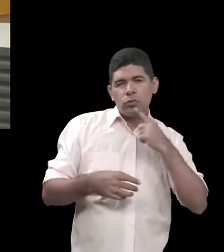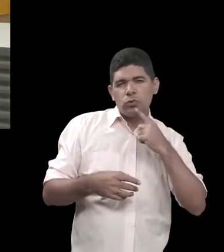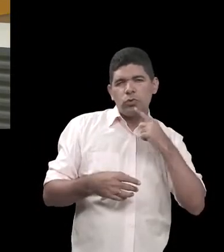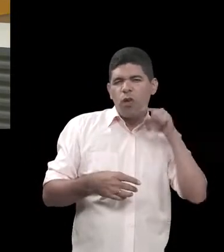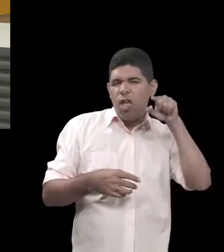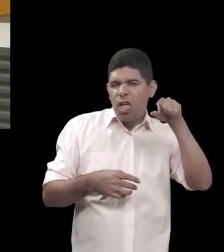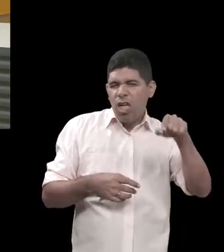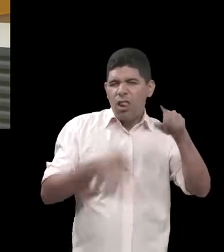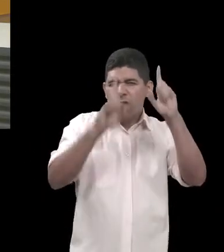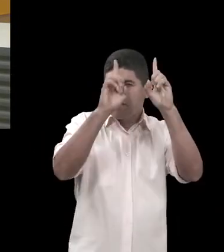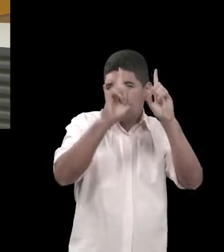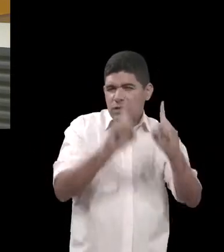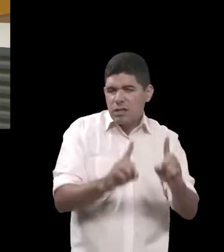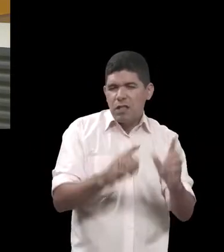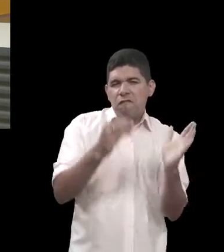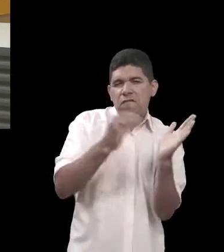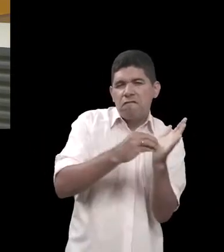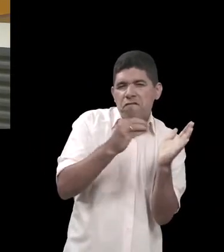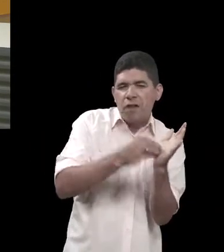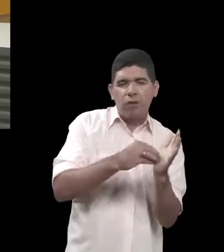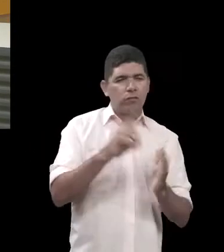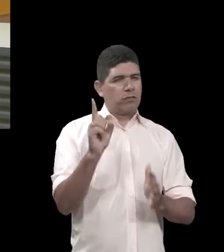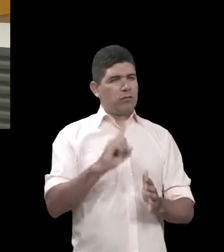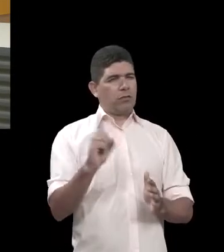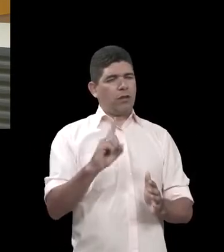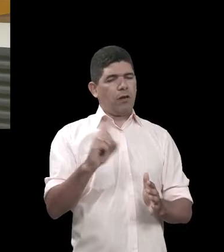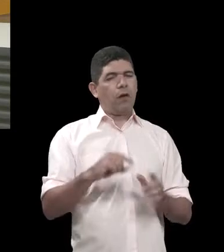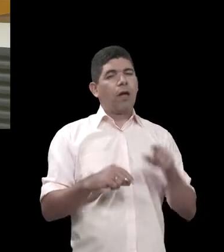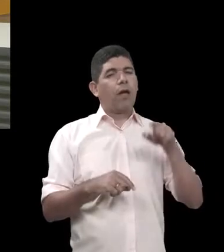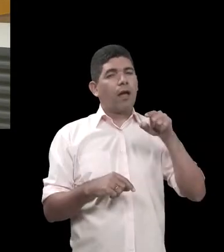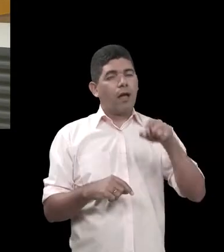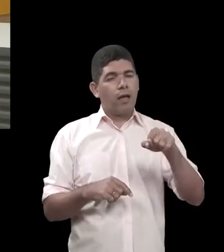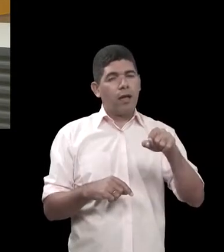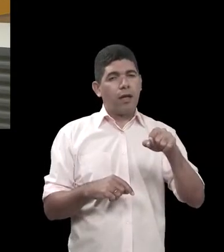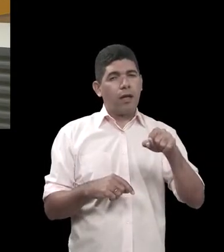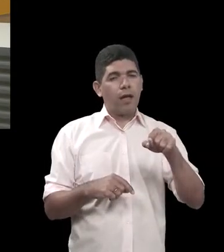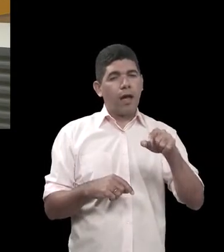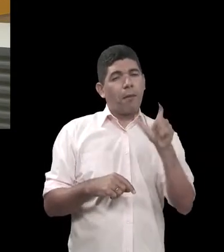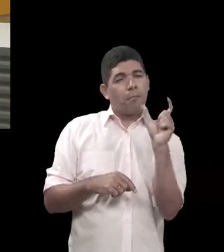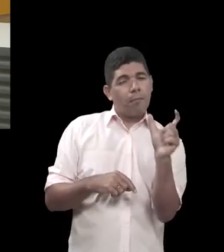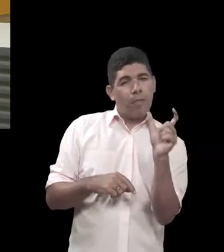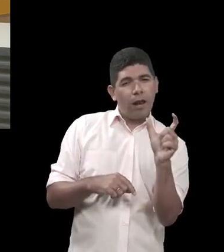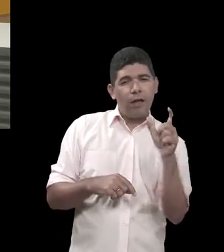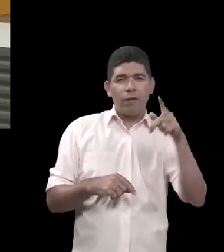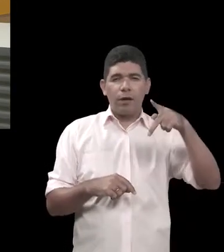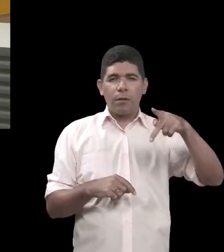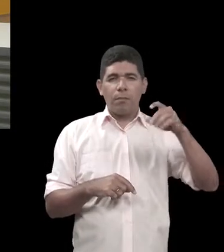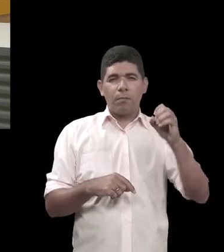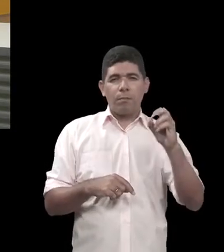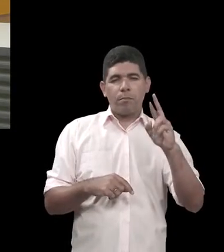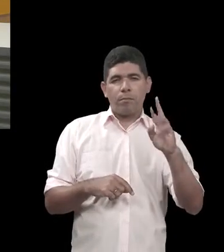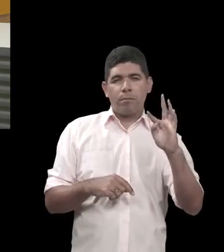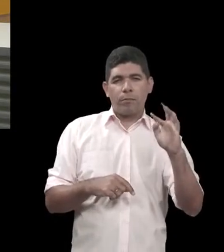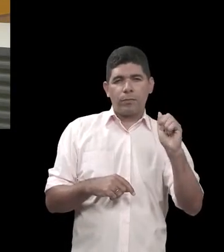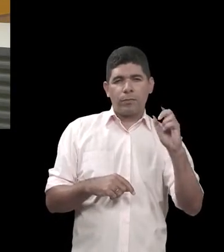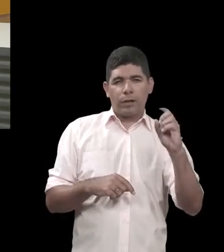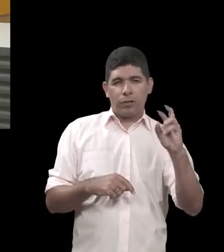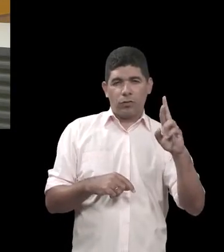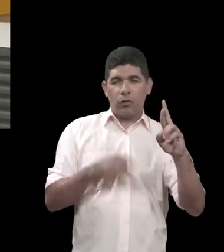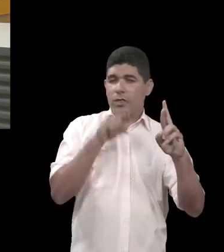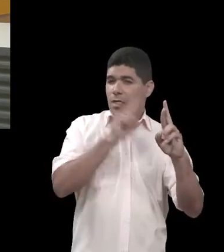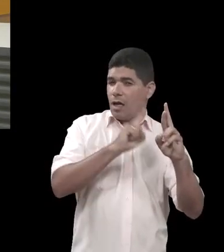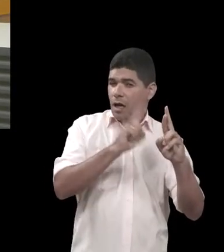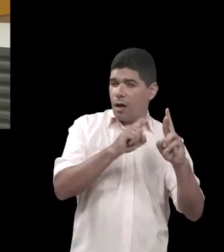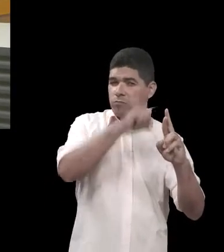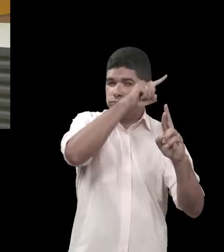audição. Muda, né? Já portador de deficiência, o deficiente. Mas o termo correto é o surdo mesmo, né? No caso do surdo,